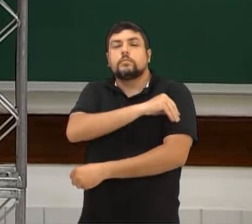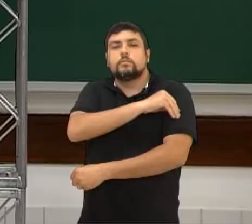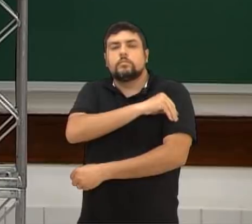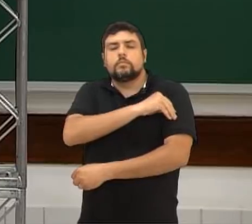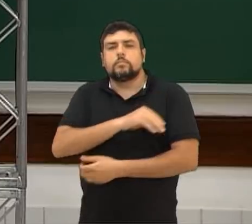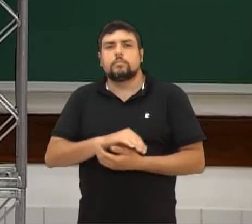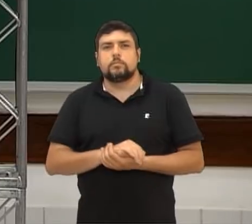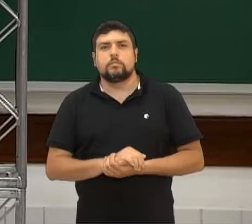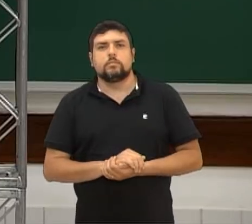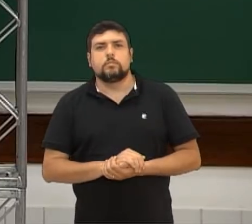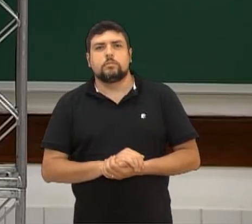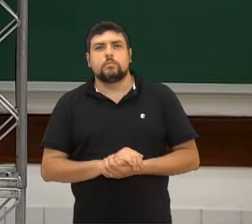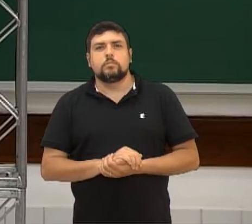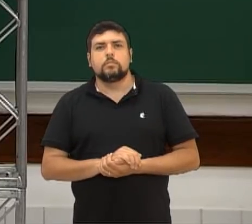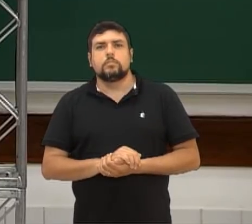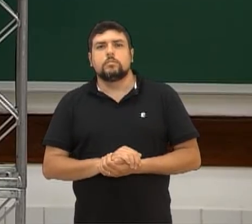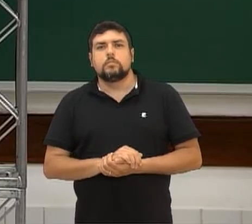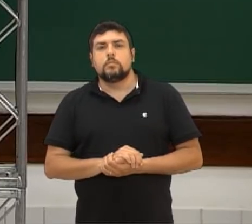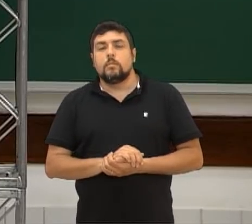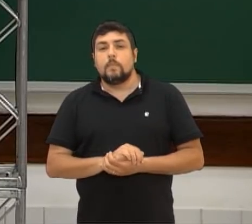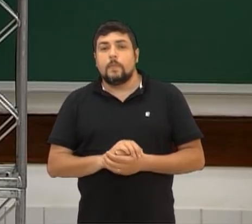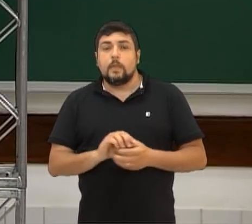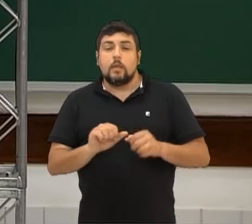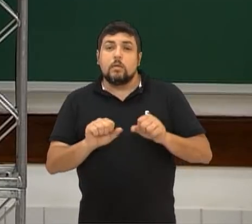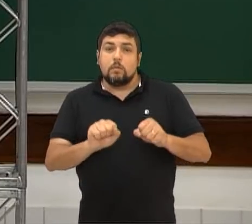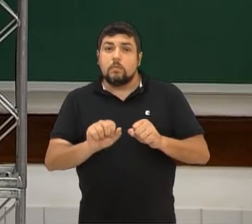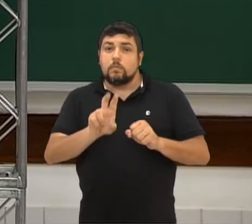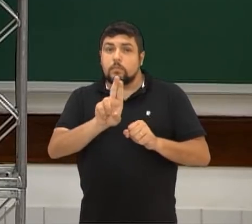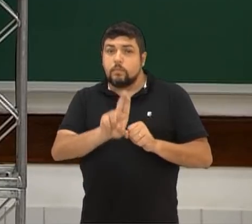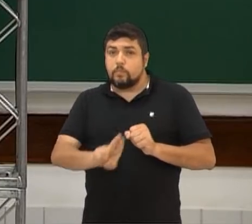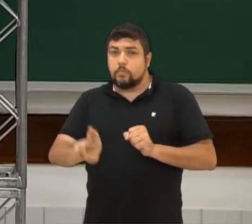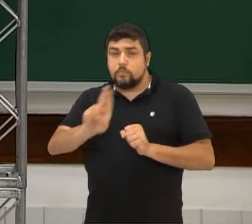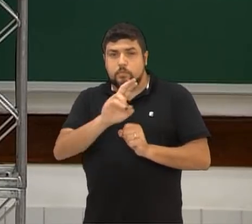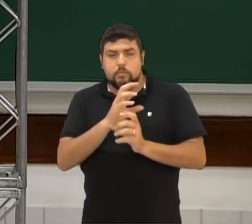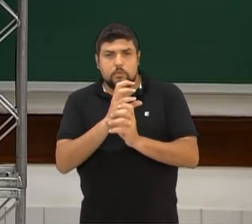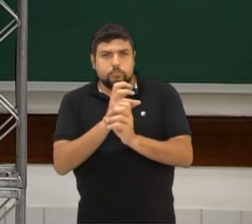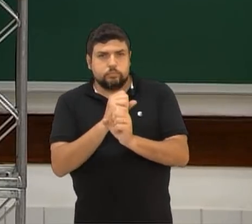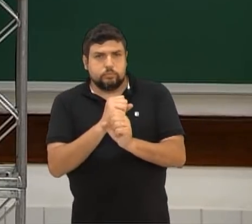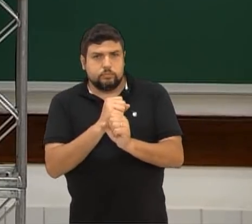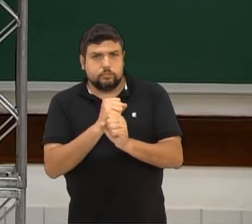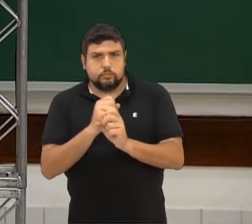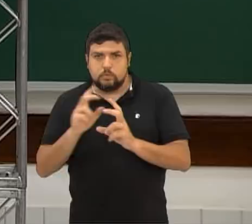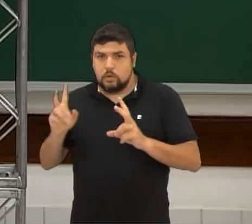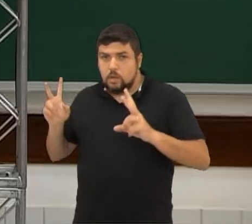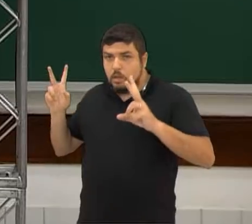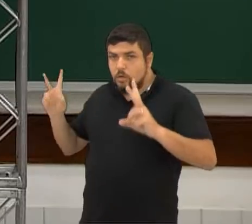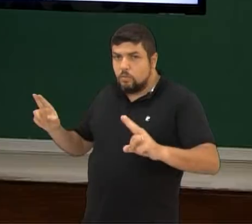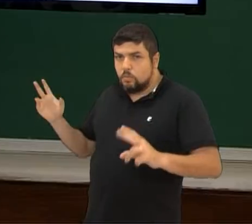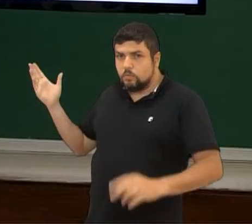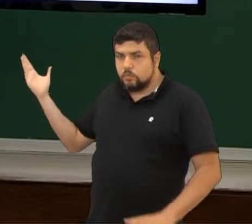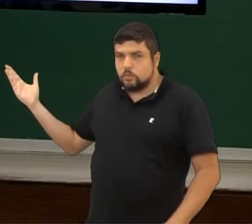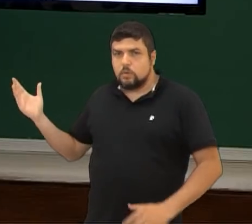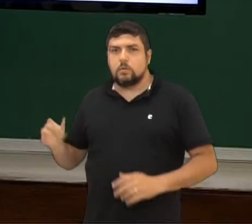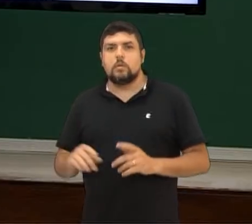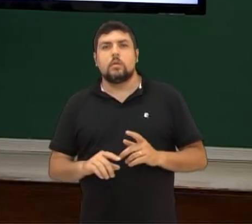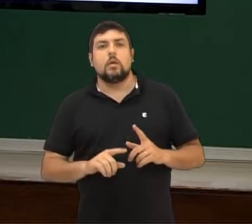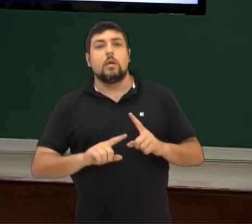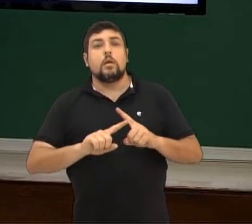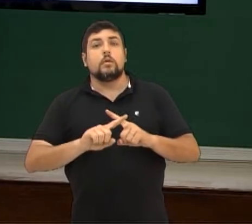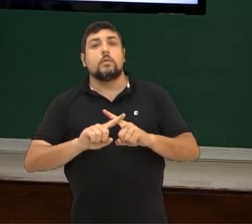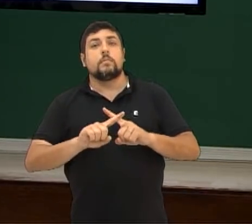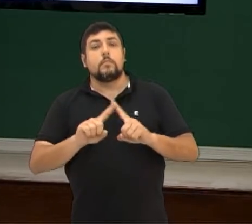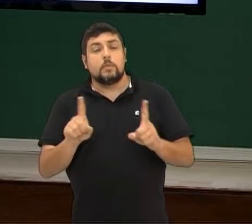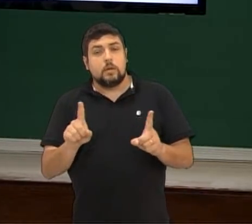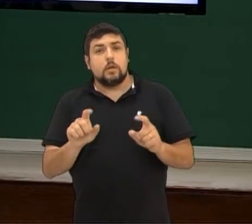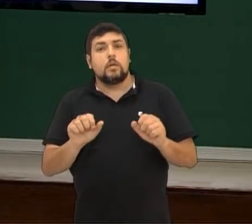Você pode utilizar essa maneira que a gente utilizou agora, que seria das propriedades, mas pode usar a